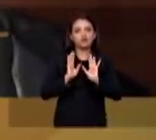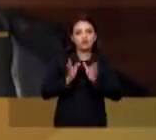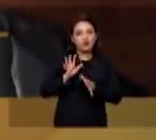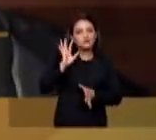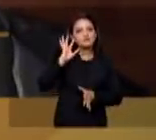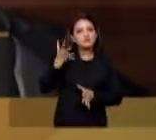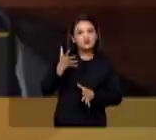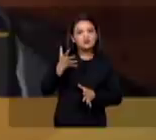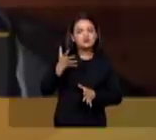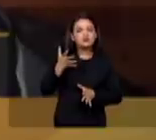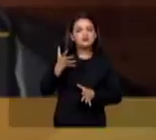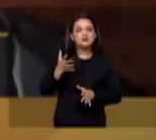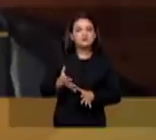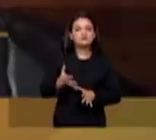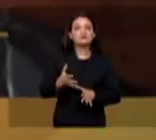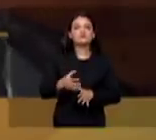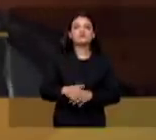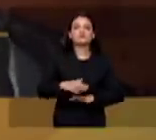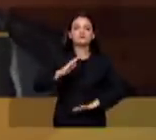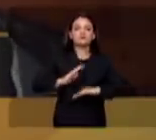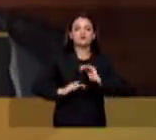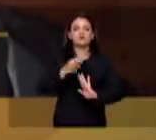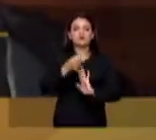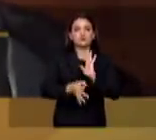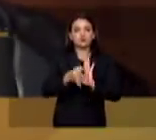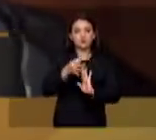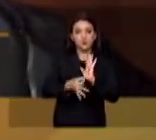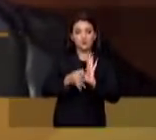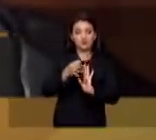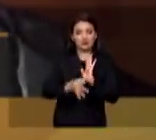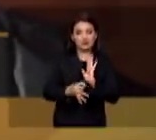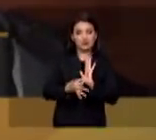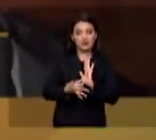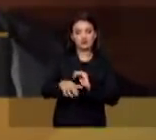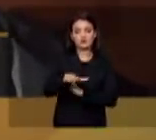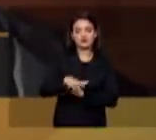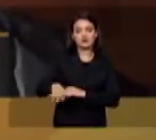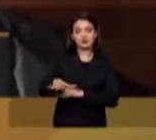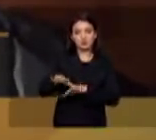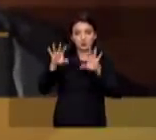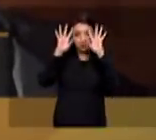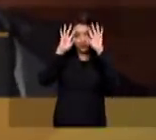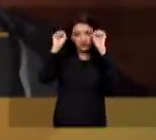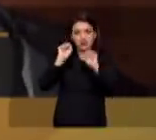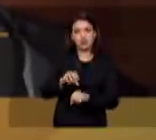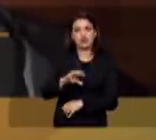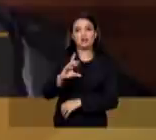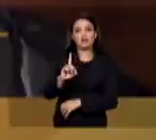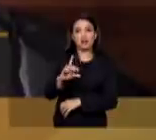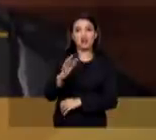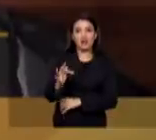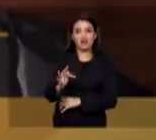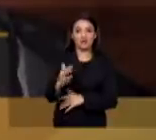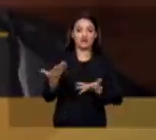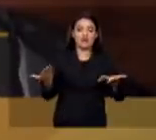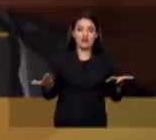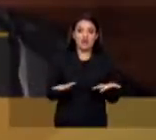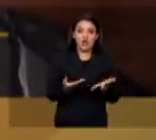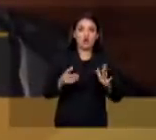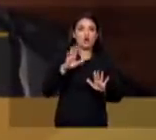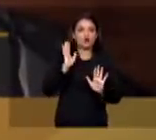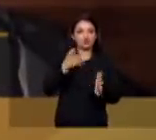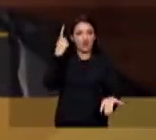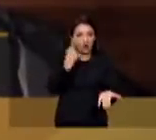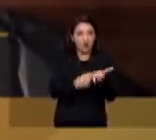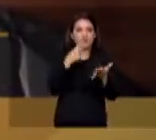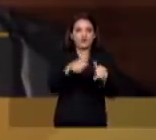tribunal pleno, a competência da seção judiciária do Distrito Federal para o processo e julgamento